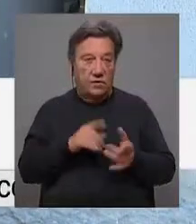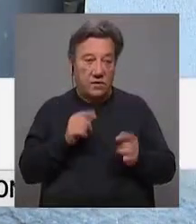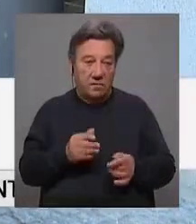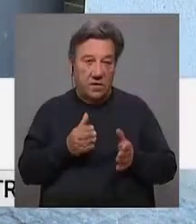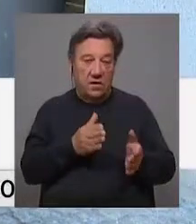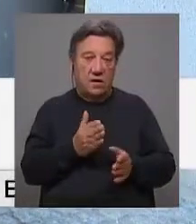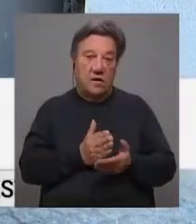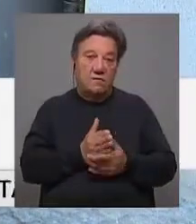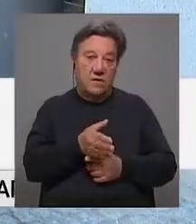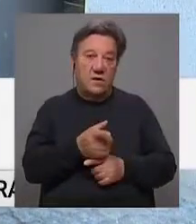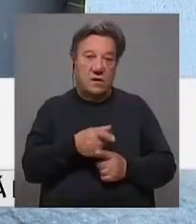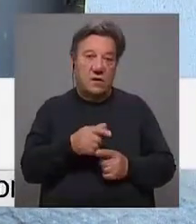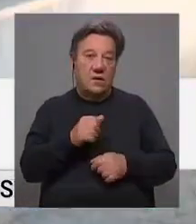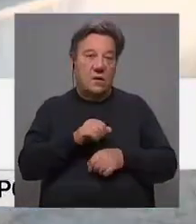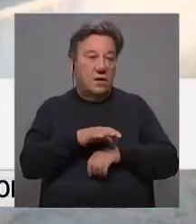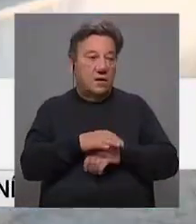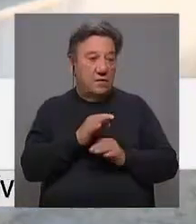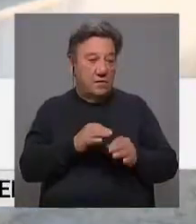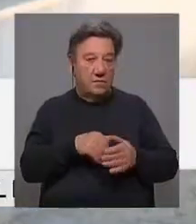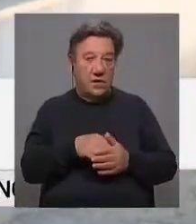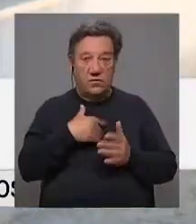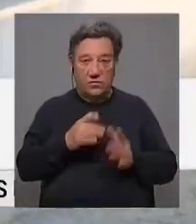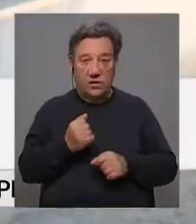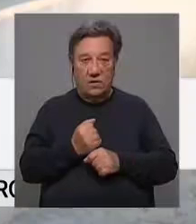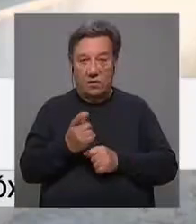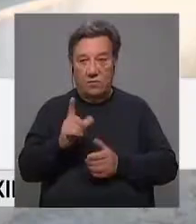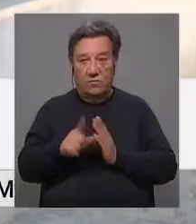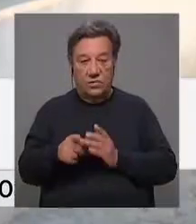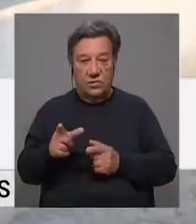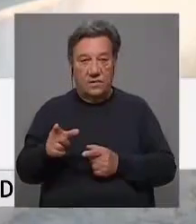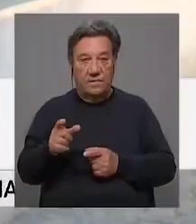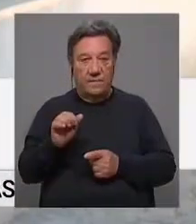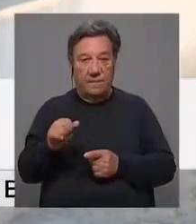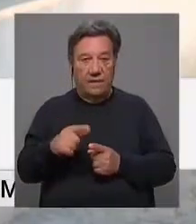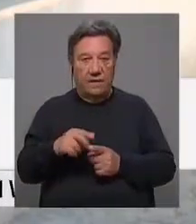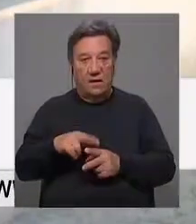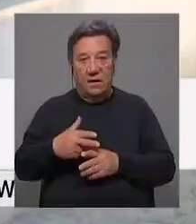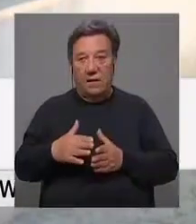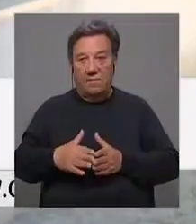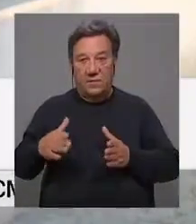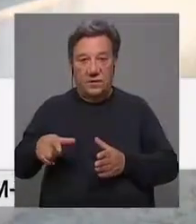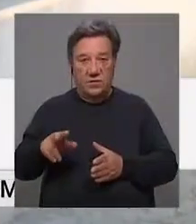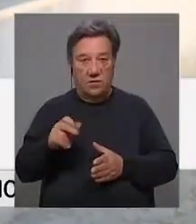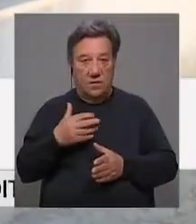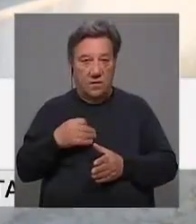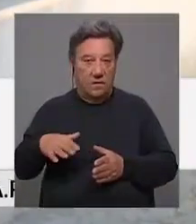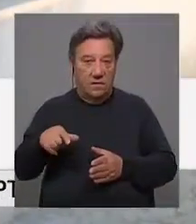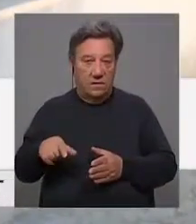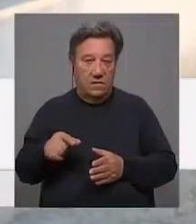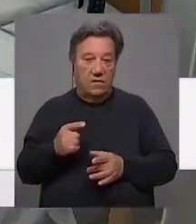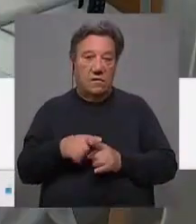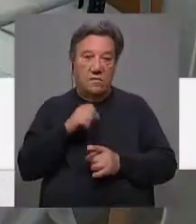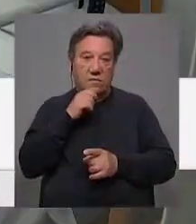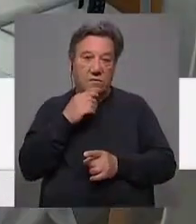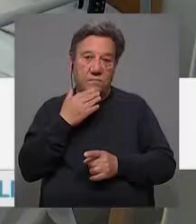na vertente da convalescença. Já estamos a trabalhar num projeto de ampliação desta unidade para